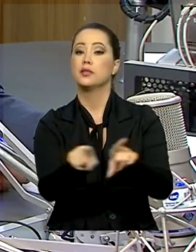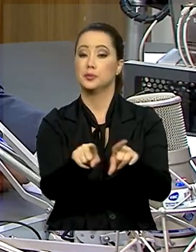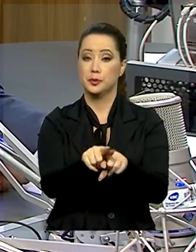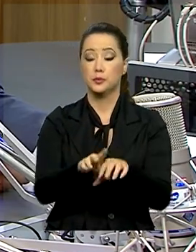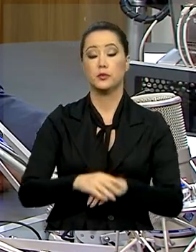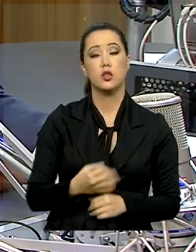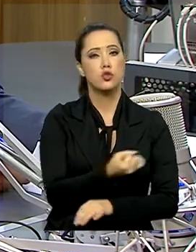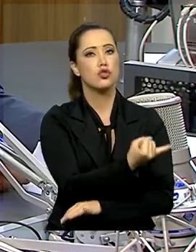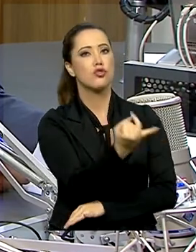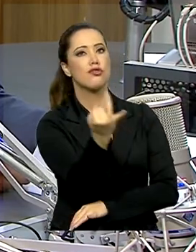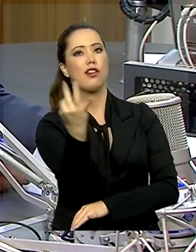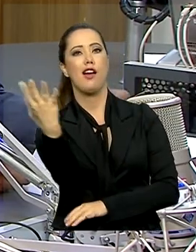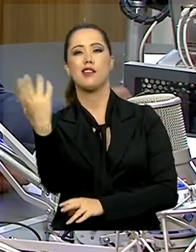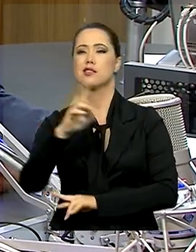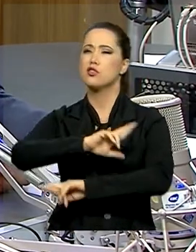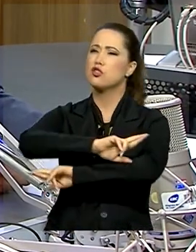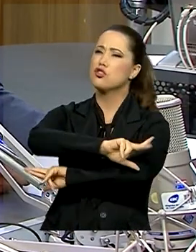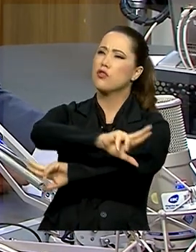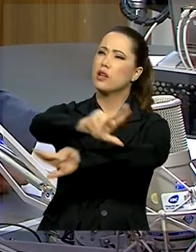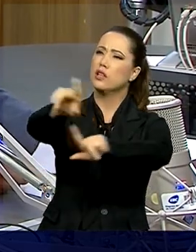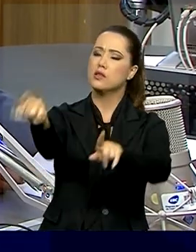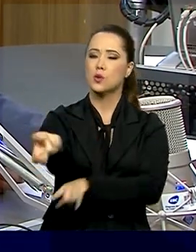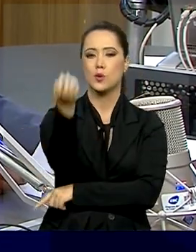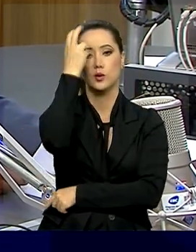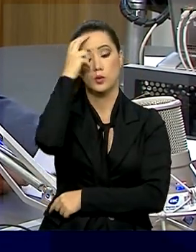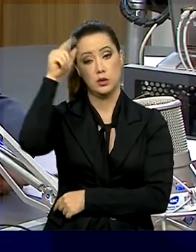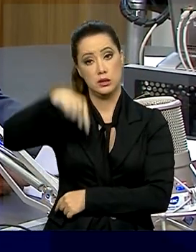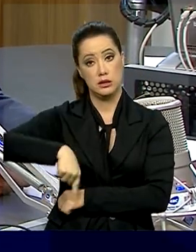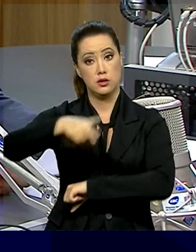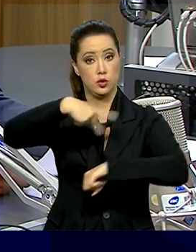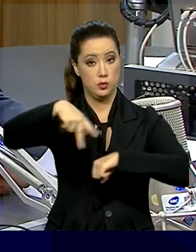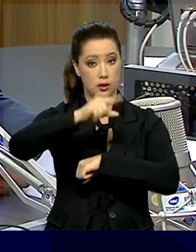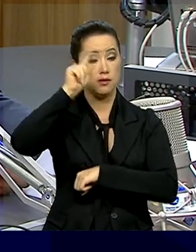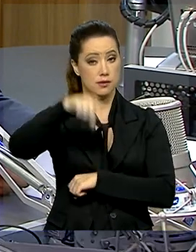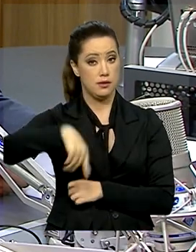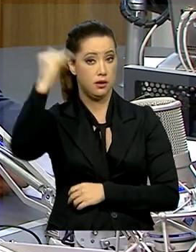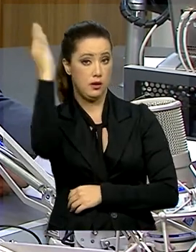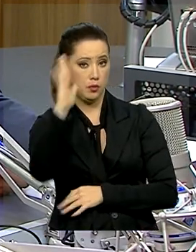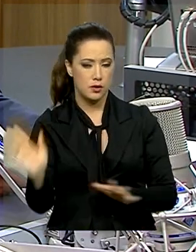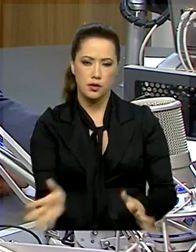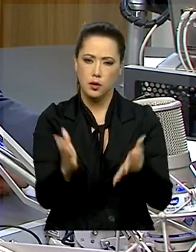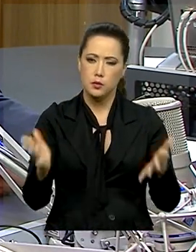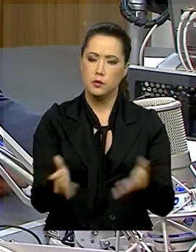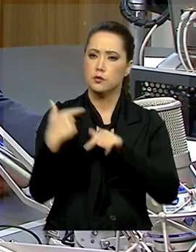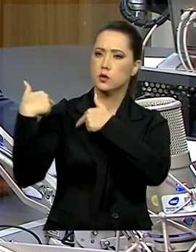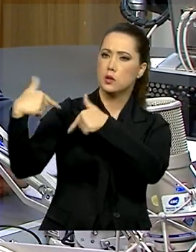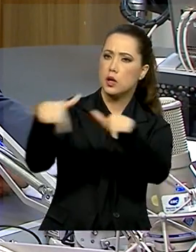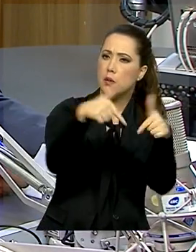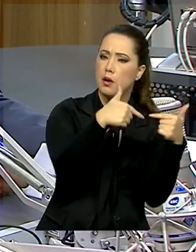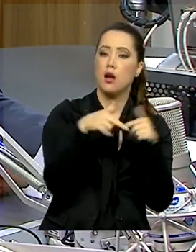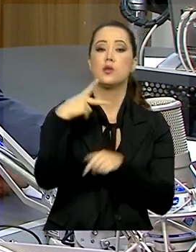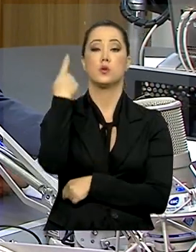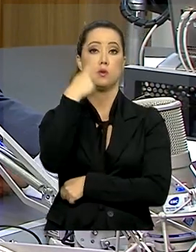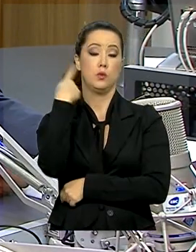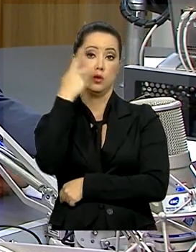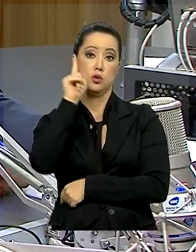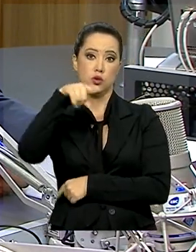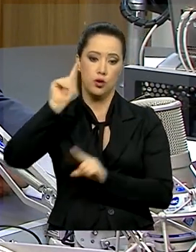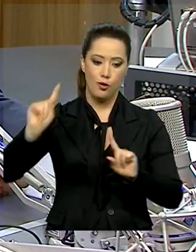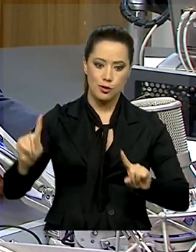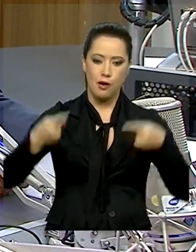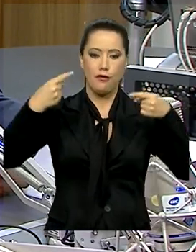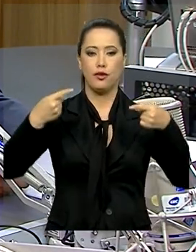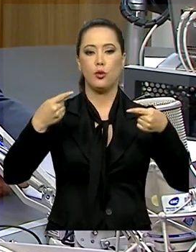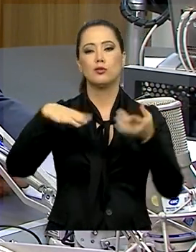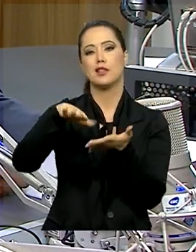diversidade cultural deste país gigantesco que é o Brasil e promover esse setor com ações programas e políticas é o